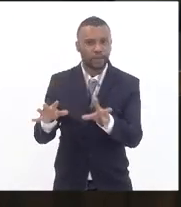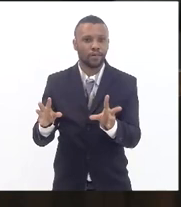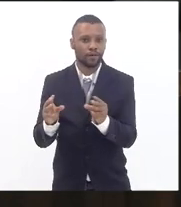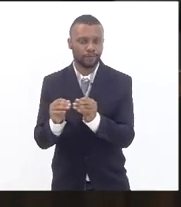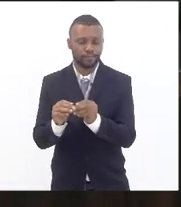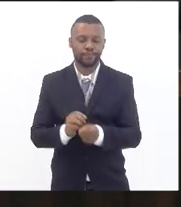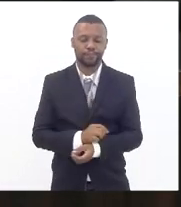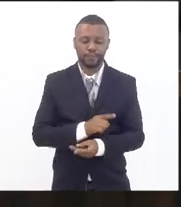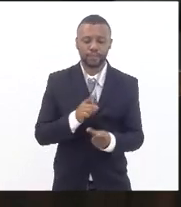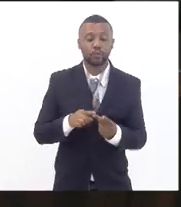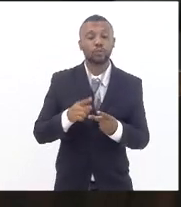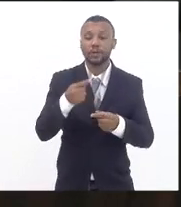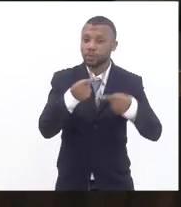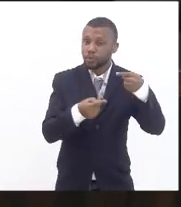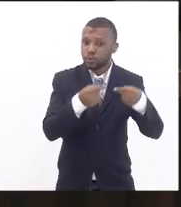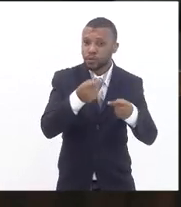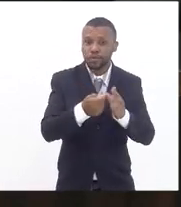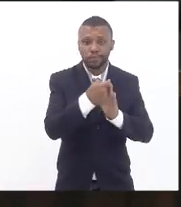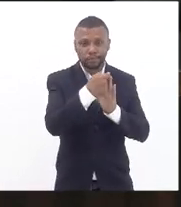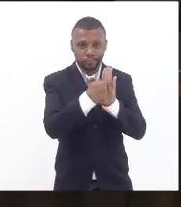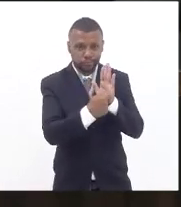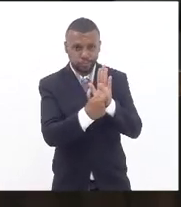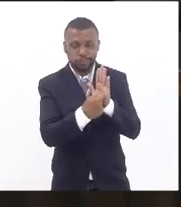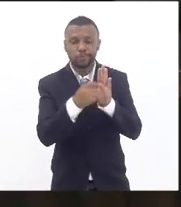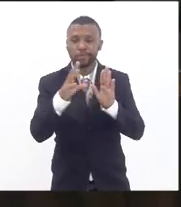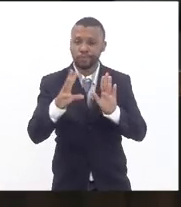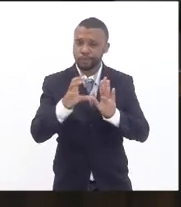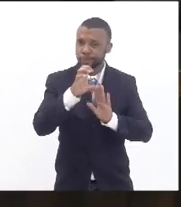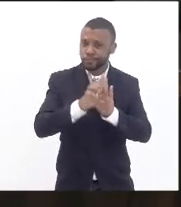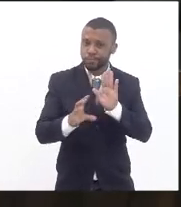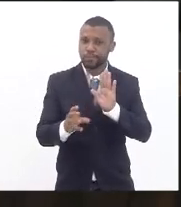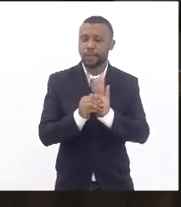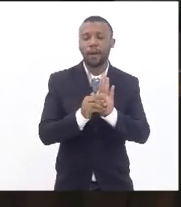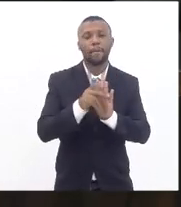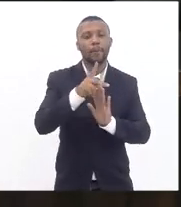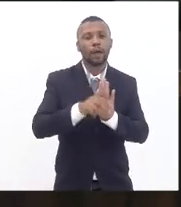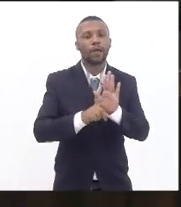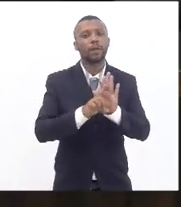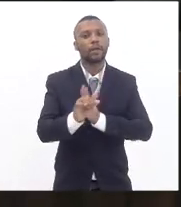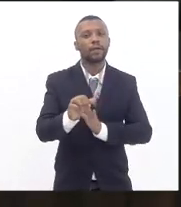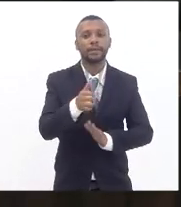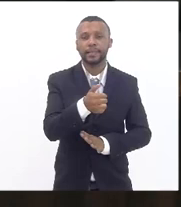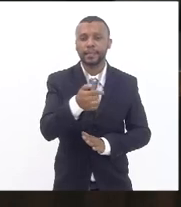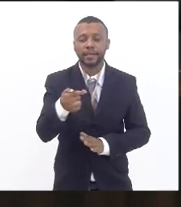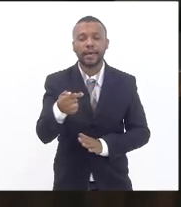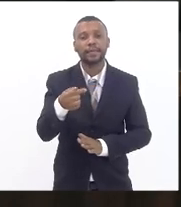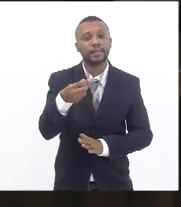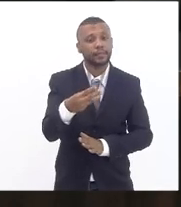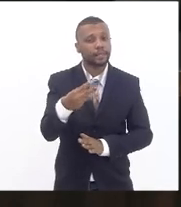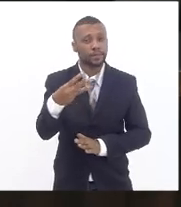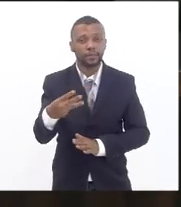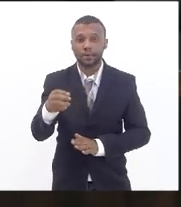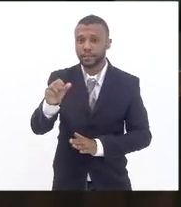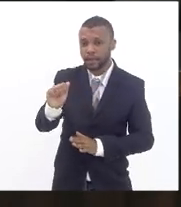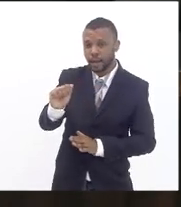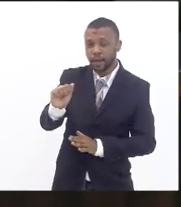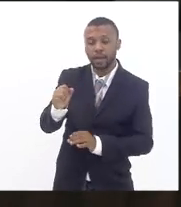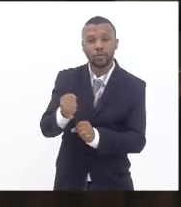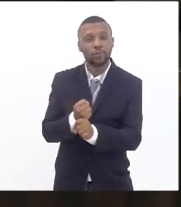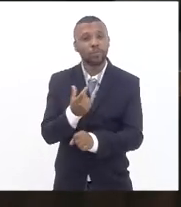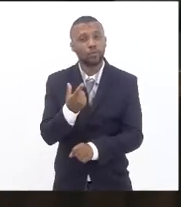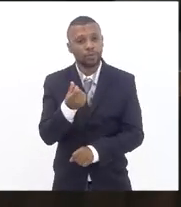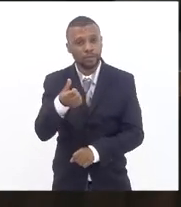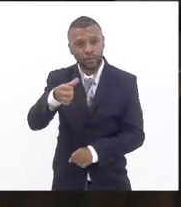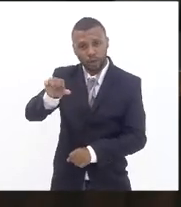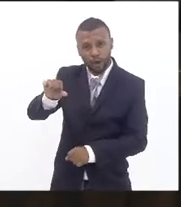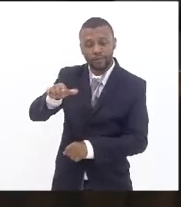Em segunda discussão, redação do vencido assim emendada. Projeto de lei 1733-A de 2019, de autoria